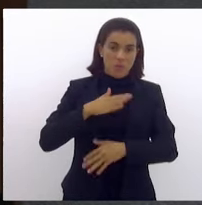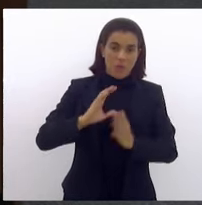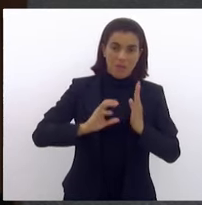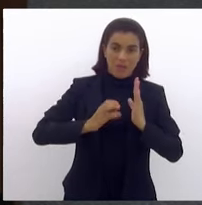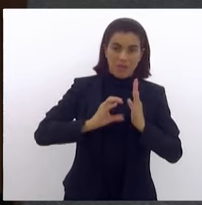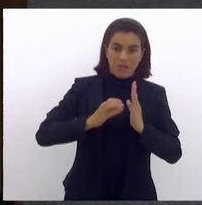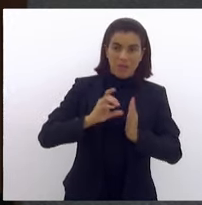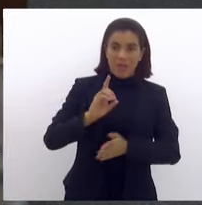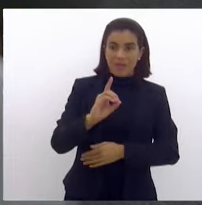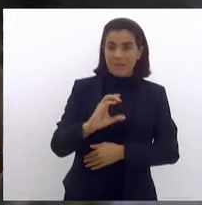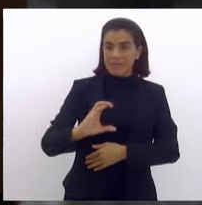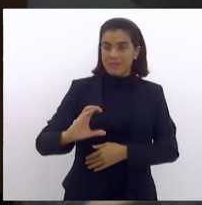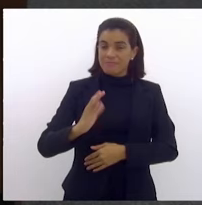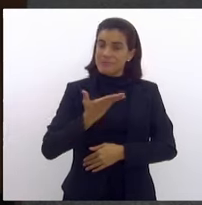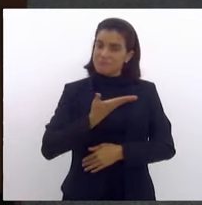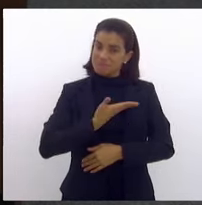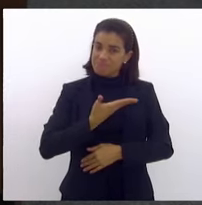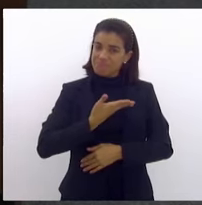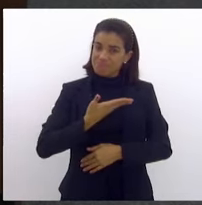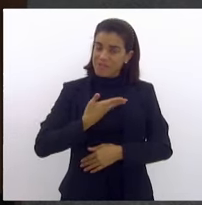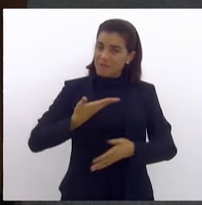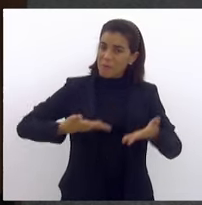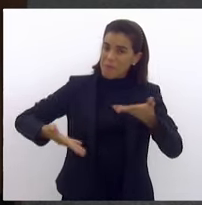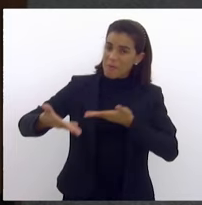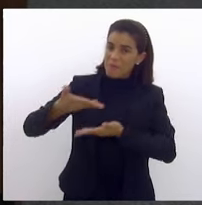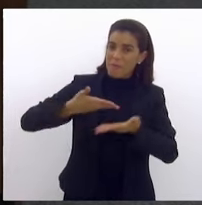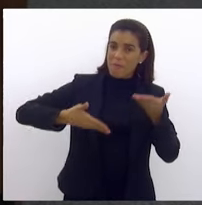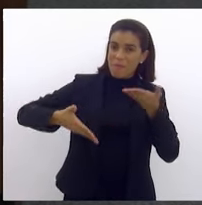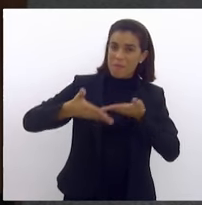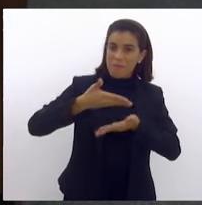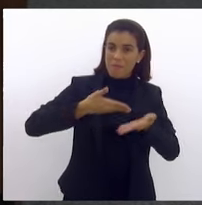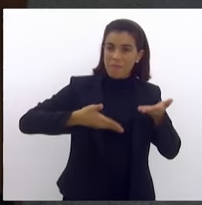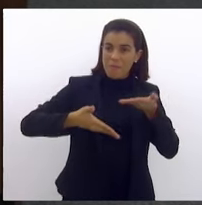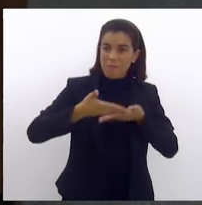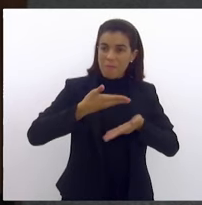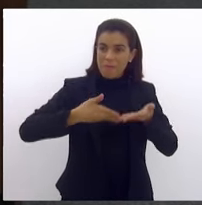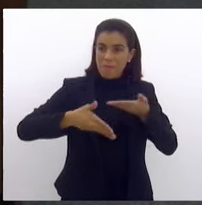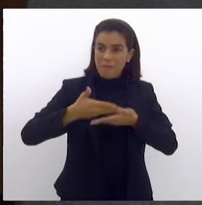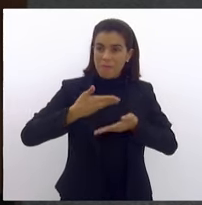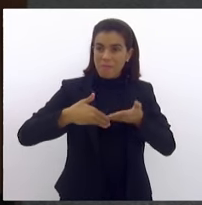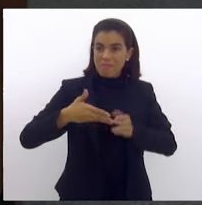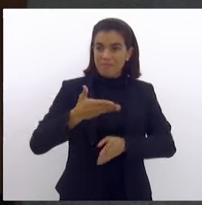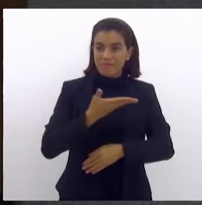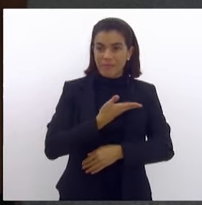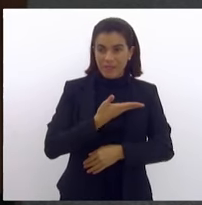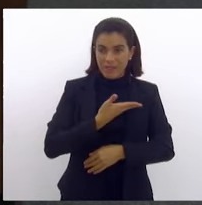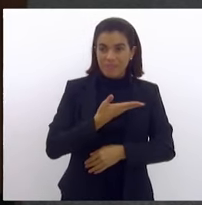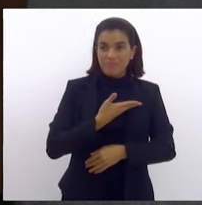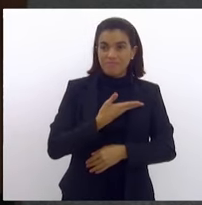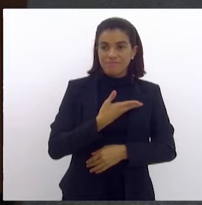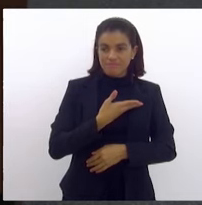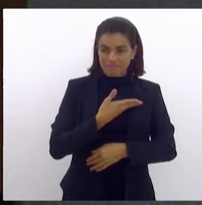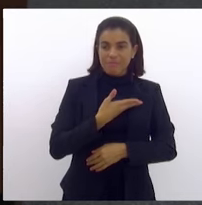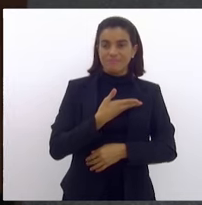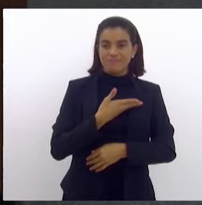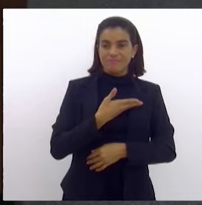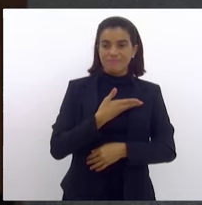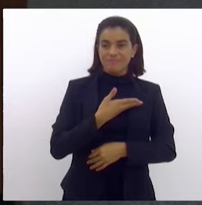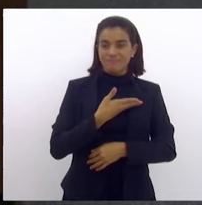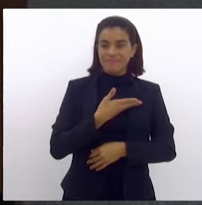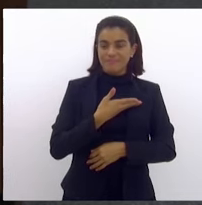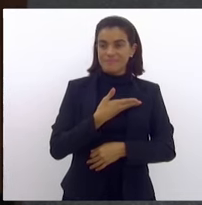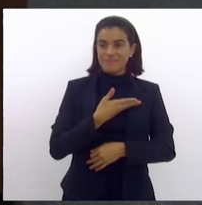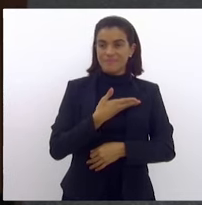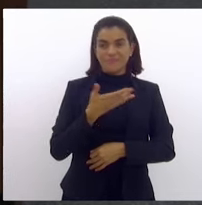DC, mas é um amigo que a gente vai conhecendo e fazendo aí as amizades, e a gente